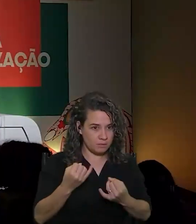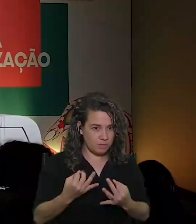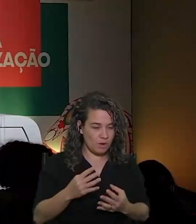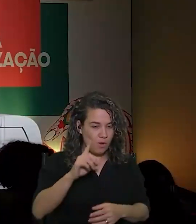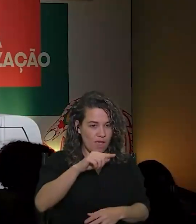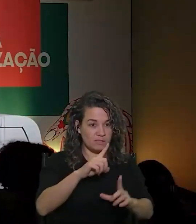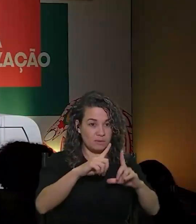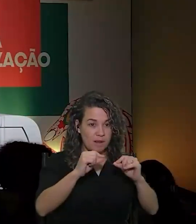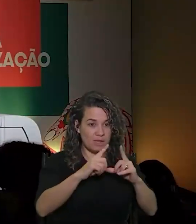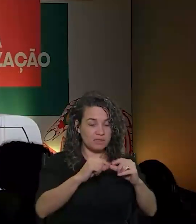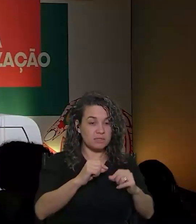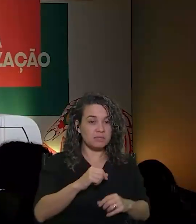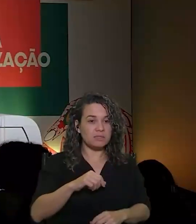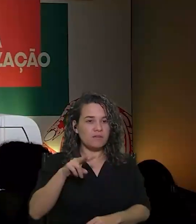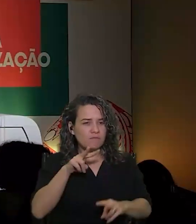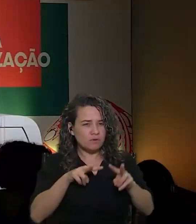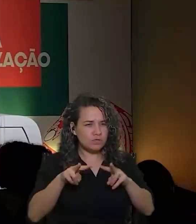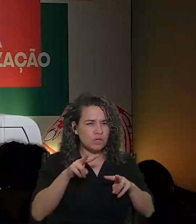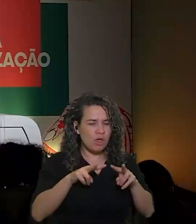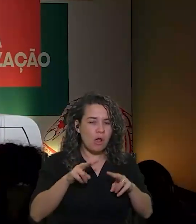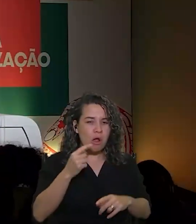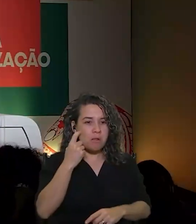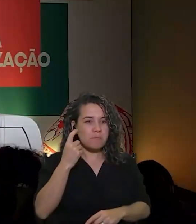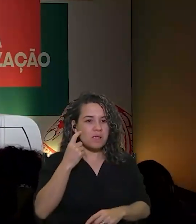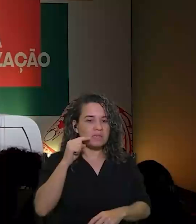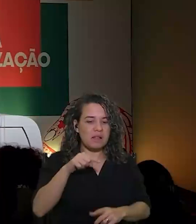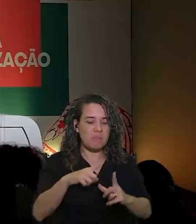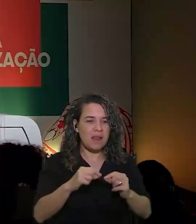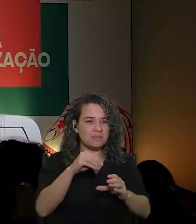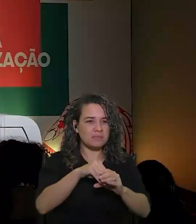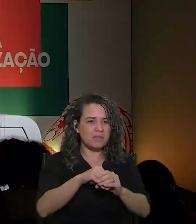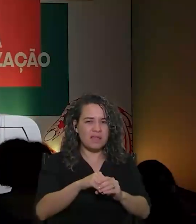que você olha e fica assim, totalmente anódina, nada acontece, né?